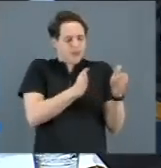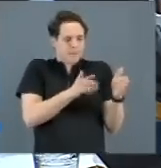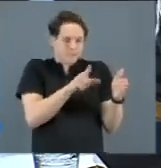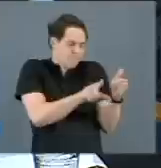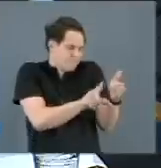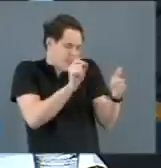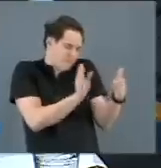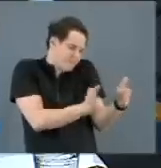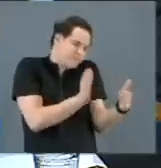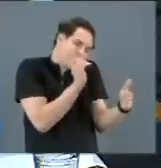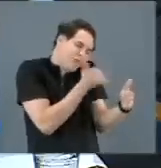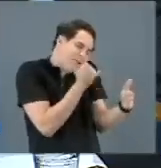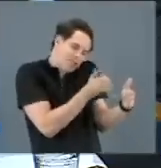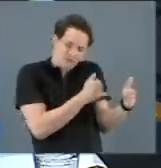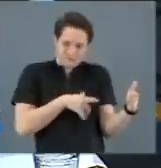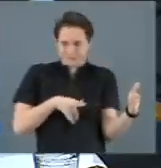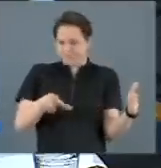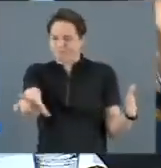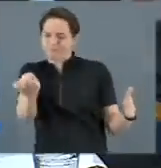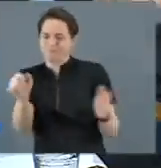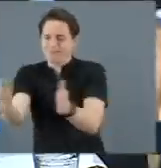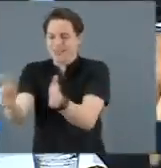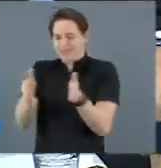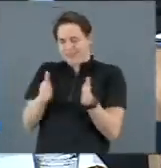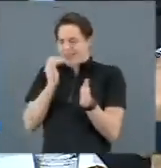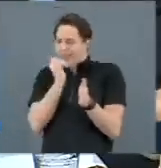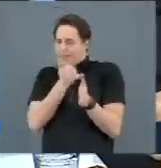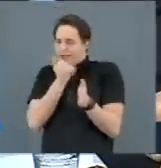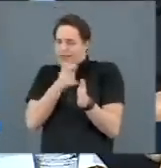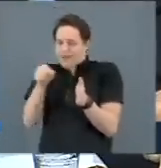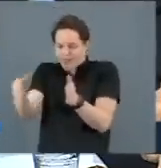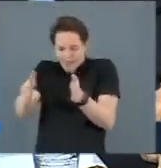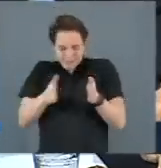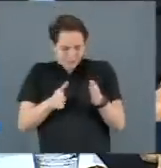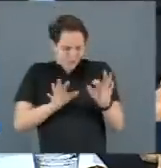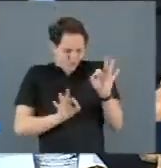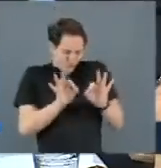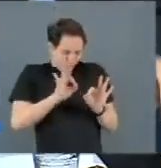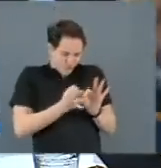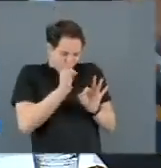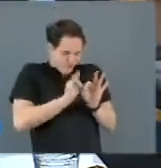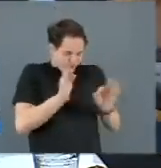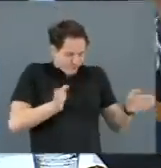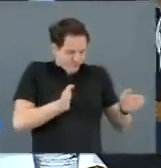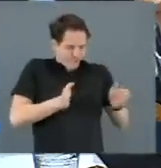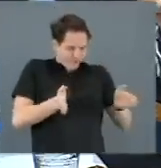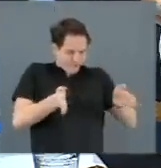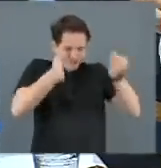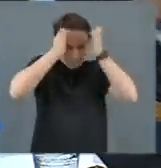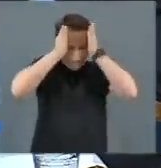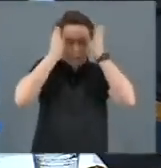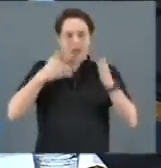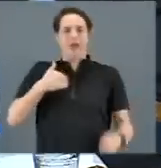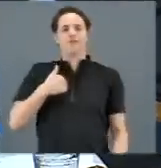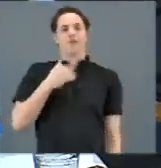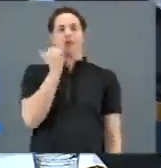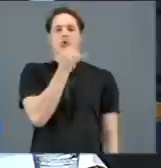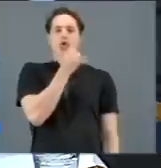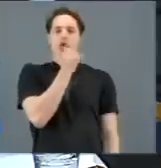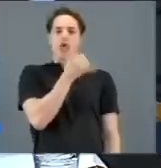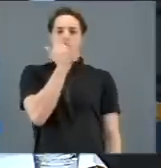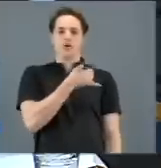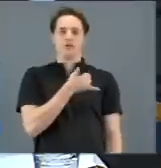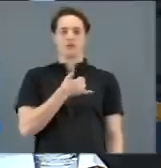de narrativas para formar o seu juízo de valor e agrupar um coro contra aquele que